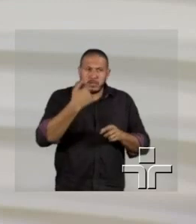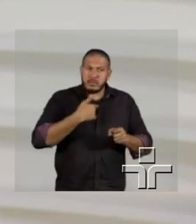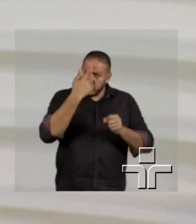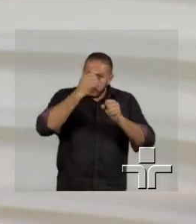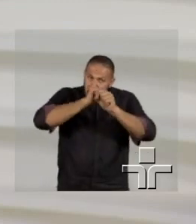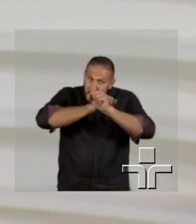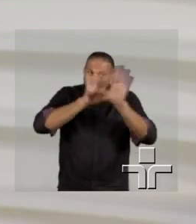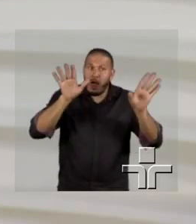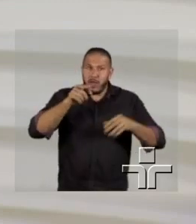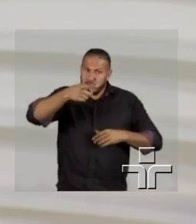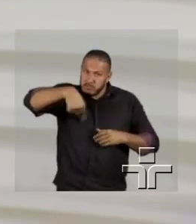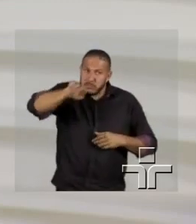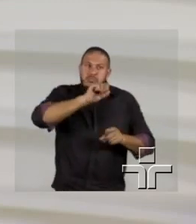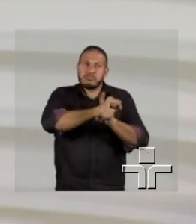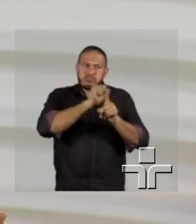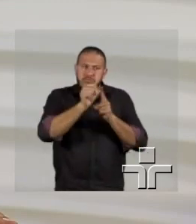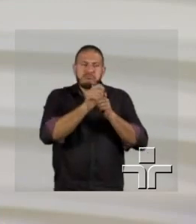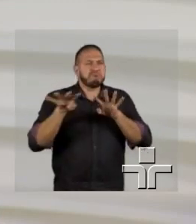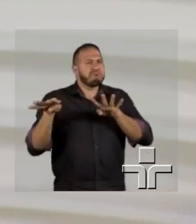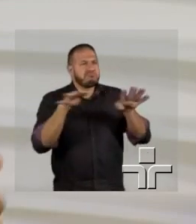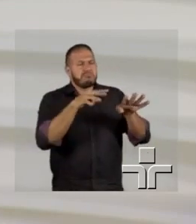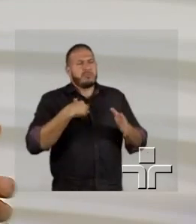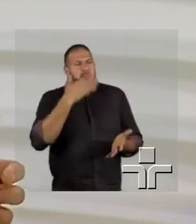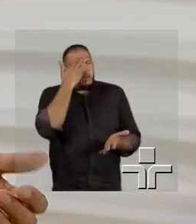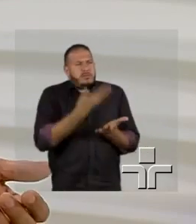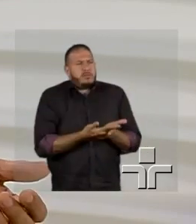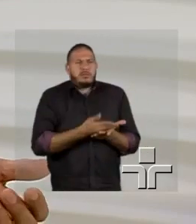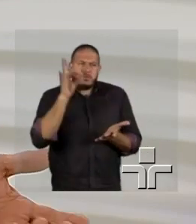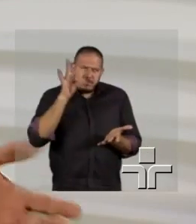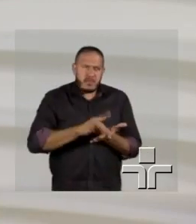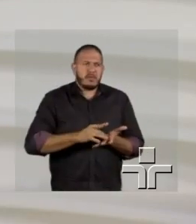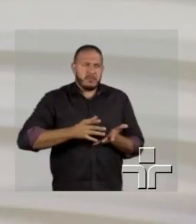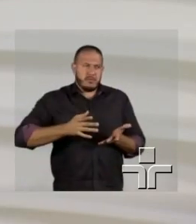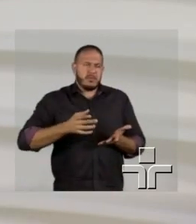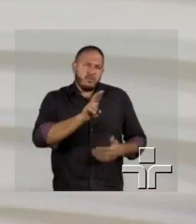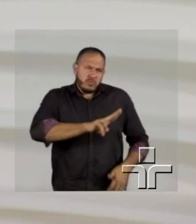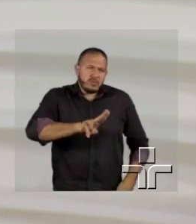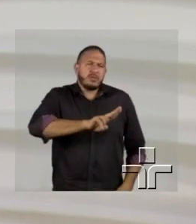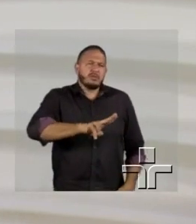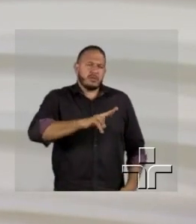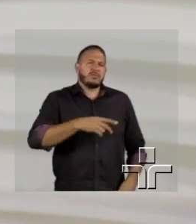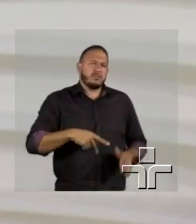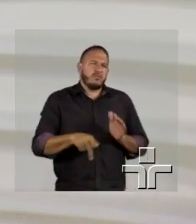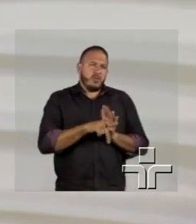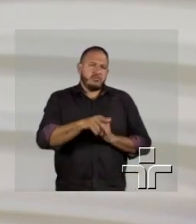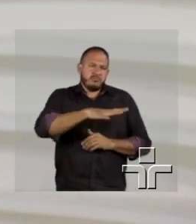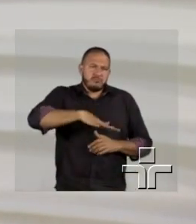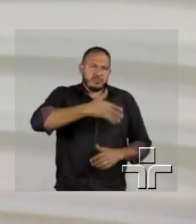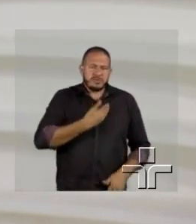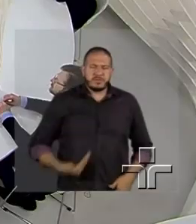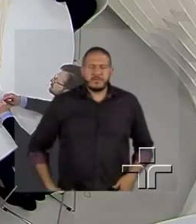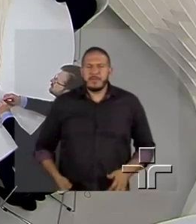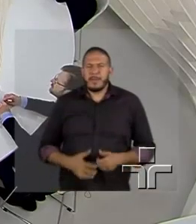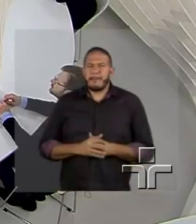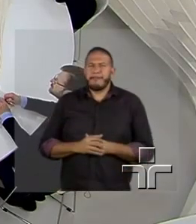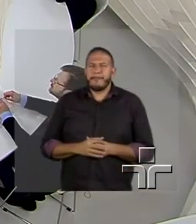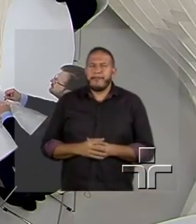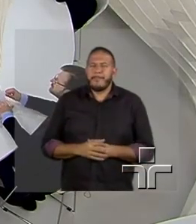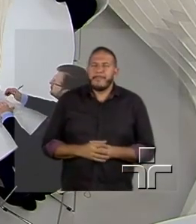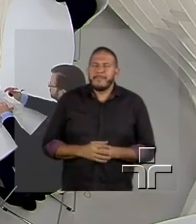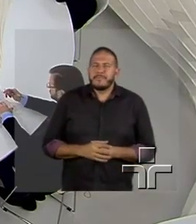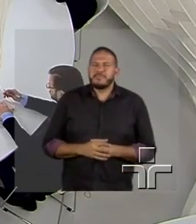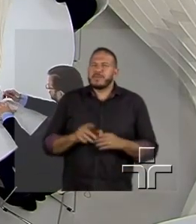né? Agora, mas o caminho está na justiça e a justiça tem que investigar e avaliar.